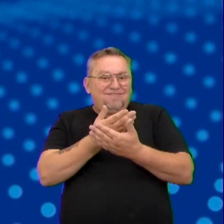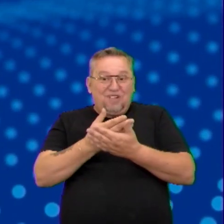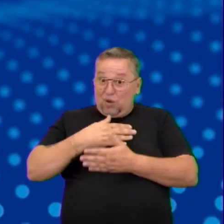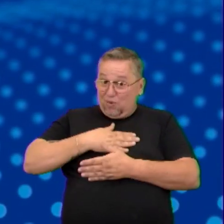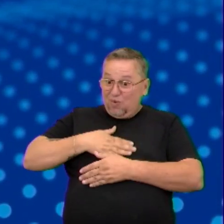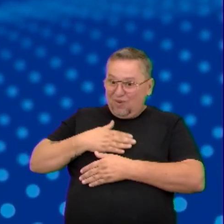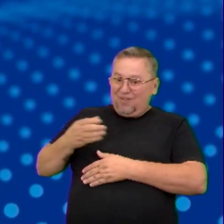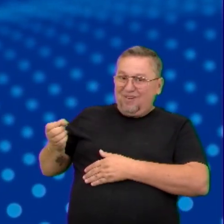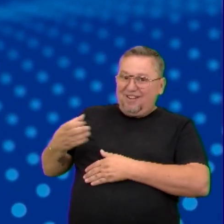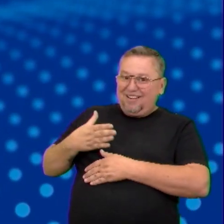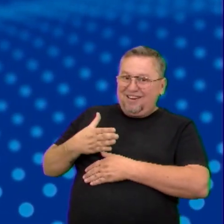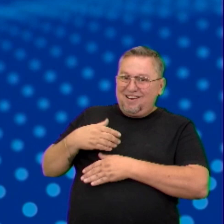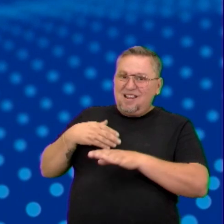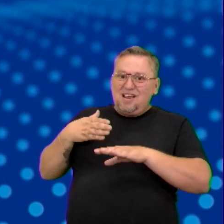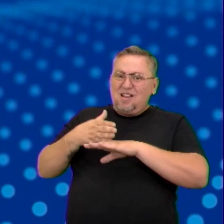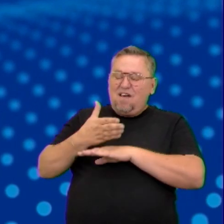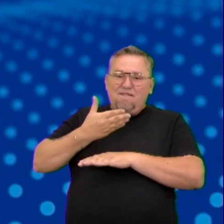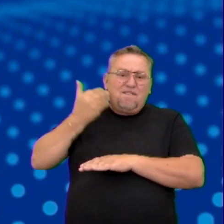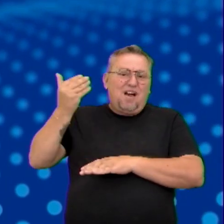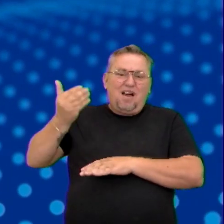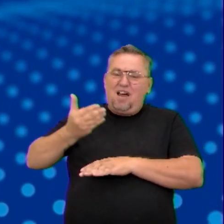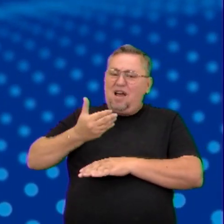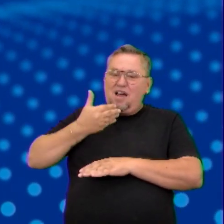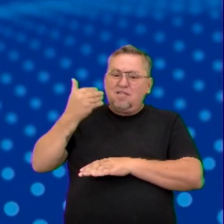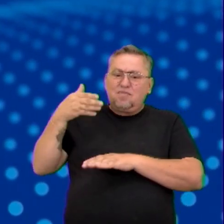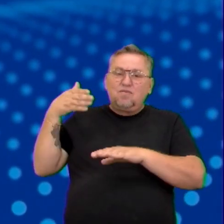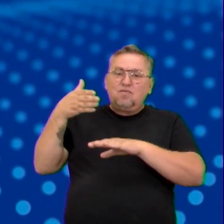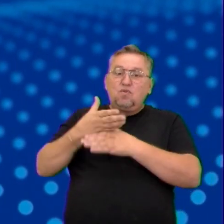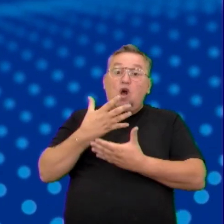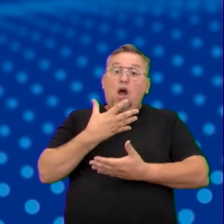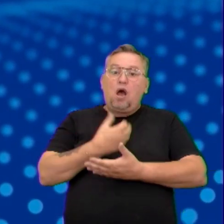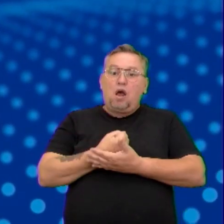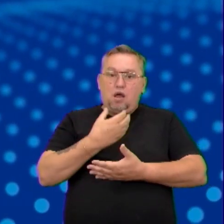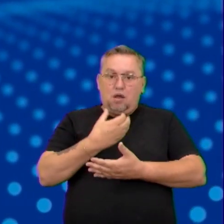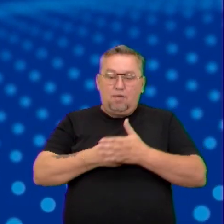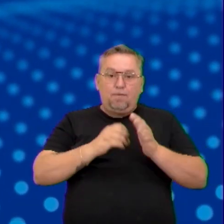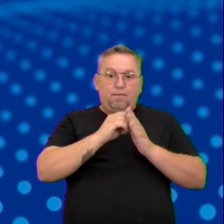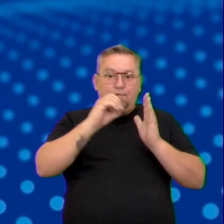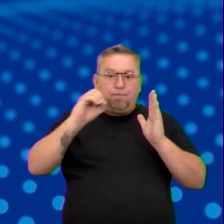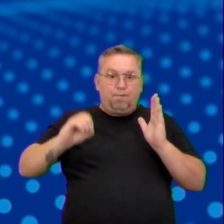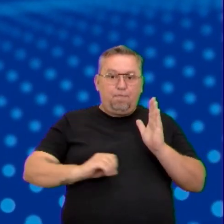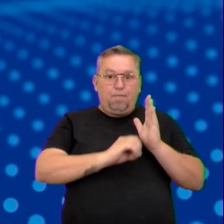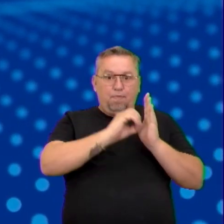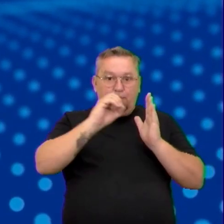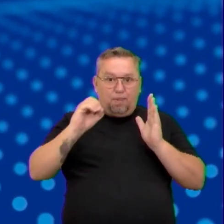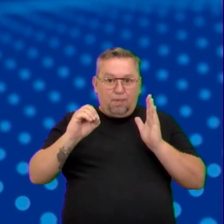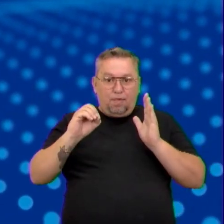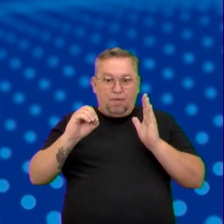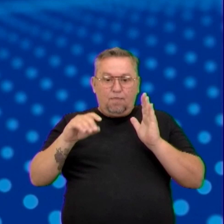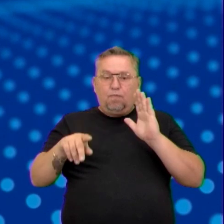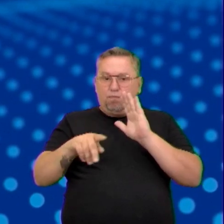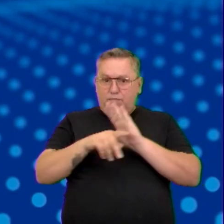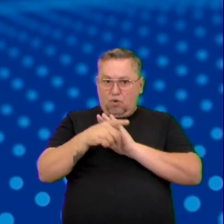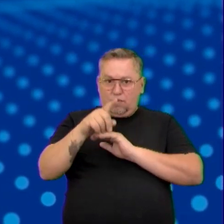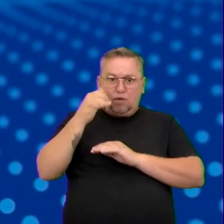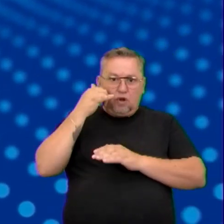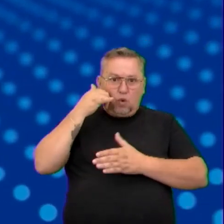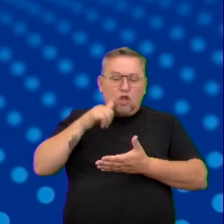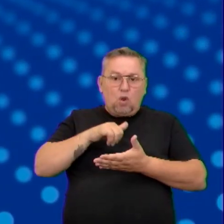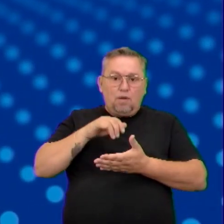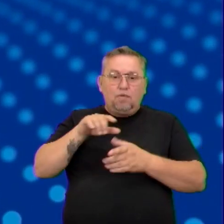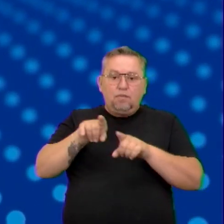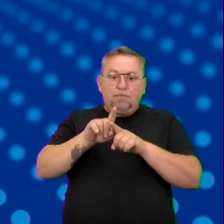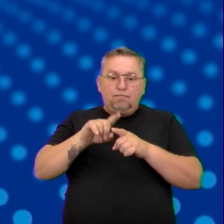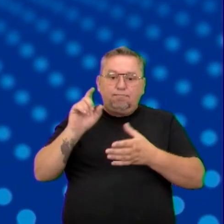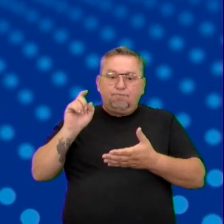da novidade? Para entrar é muito fácil. Baixe o aplicativo do Centro de Mídias SP na loja do seu celular.